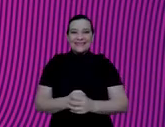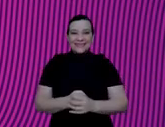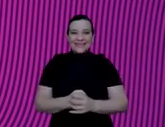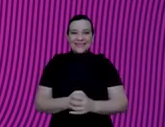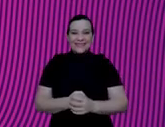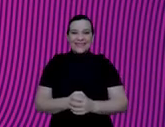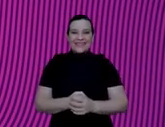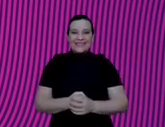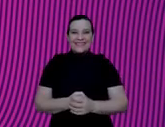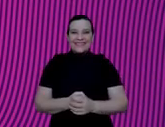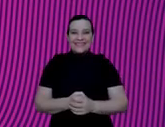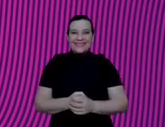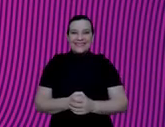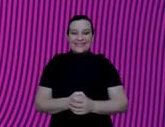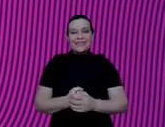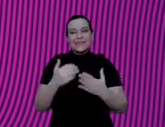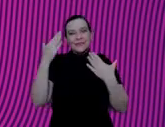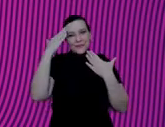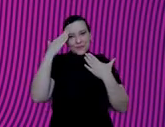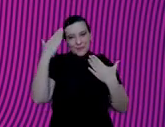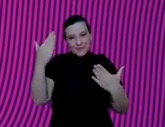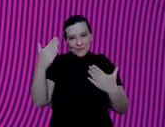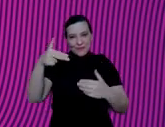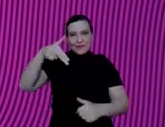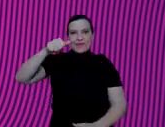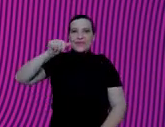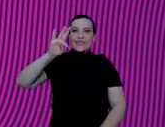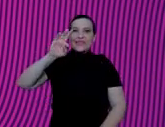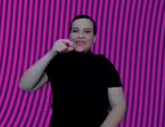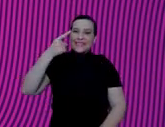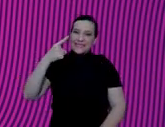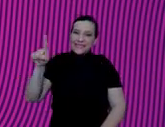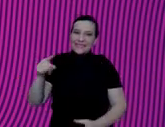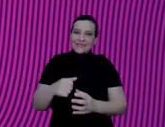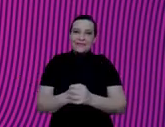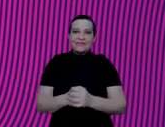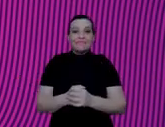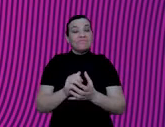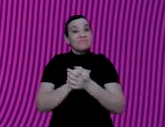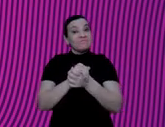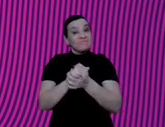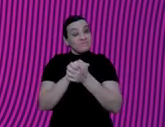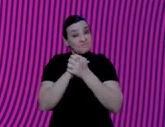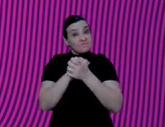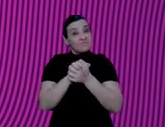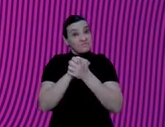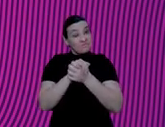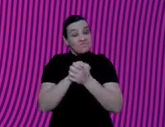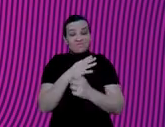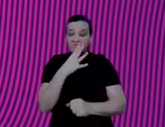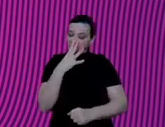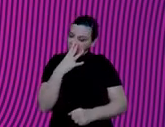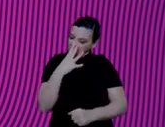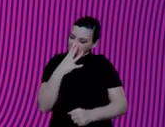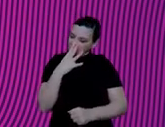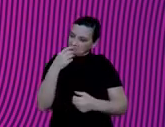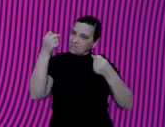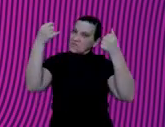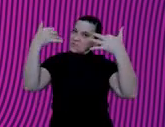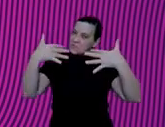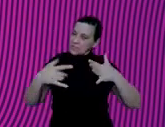Muito obrigado, Natan. Muito obrigado e parabéns pela excelente exposição. Ela realmente